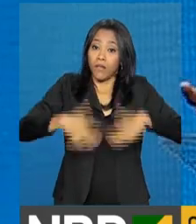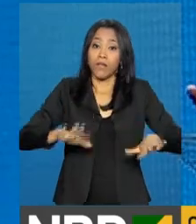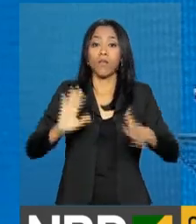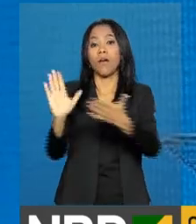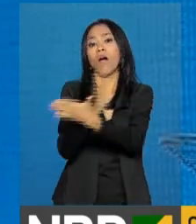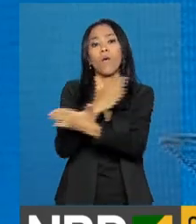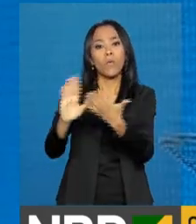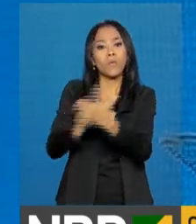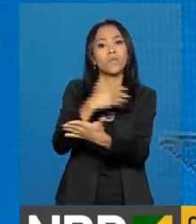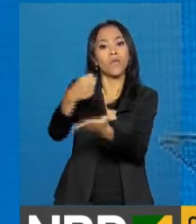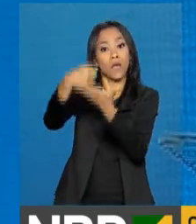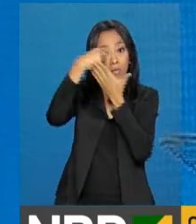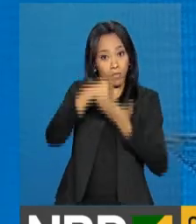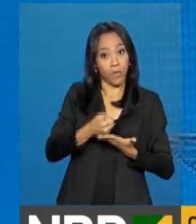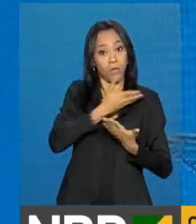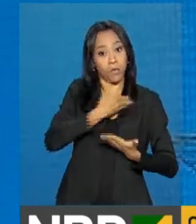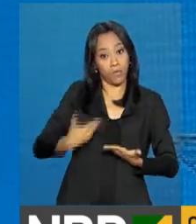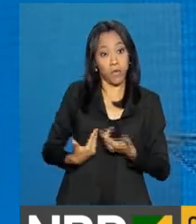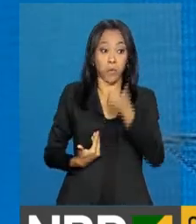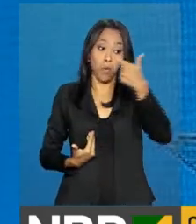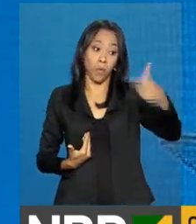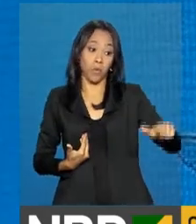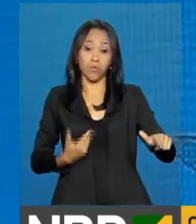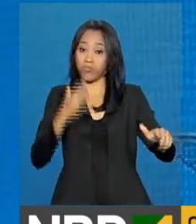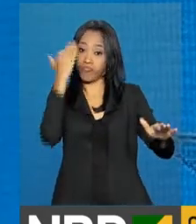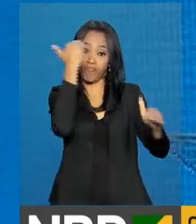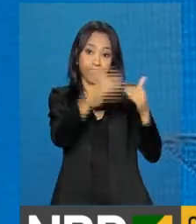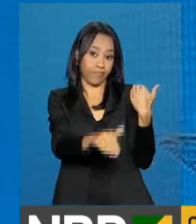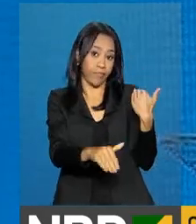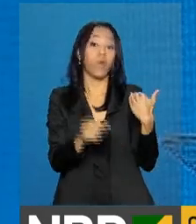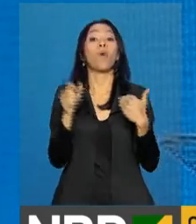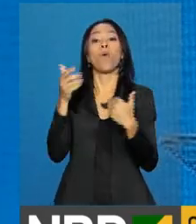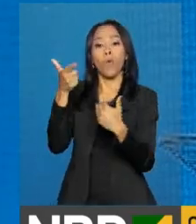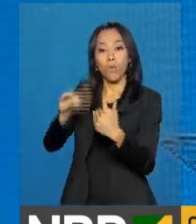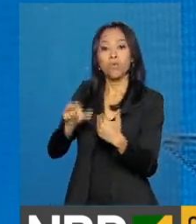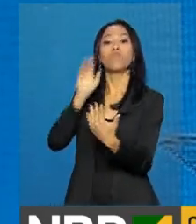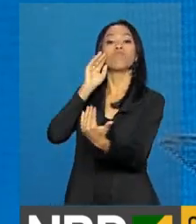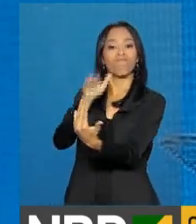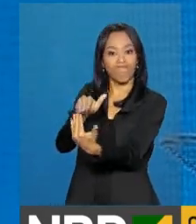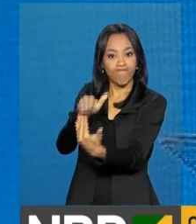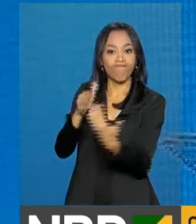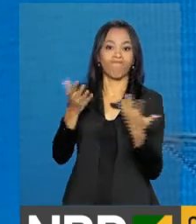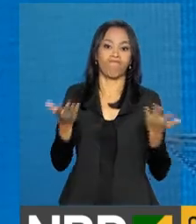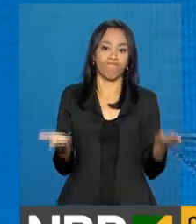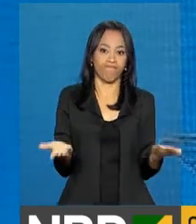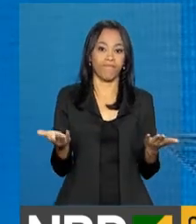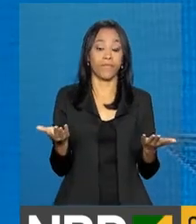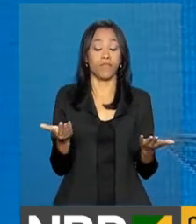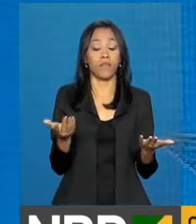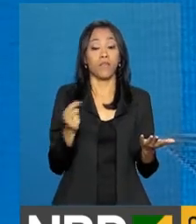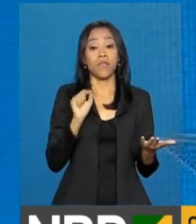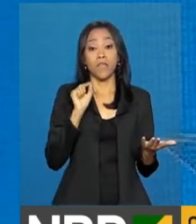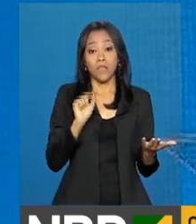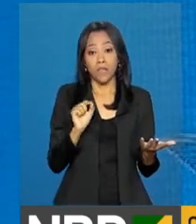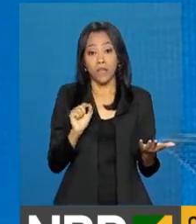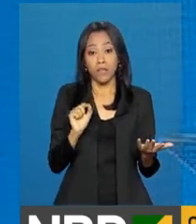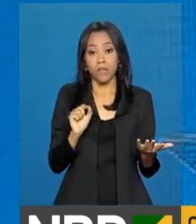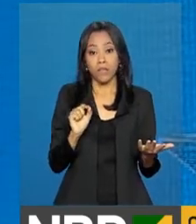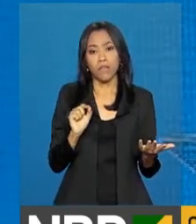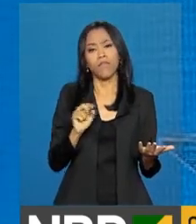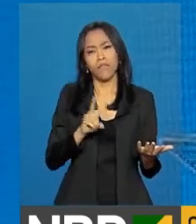apoiem o que o governo fez, outros não apoiem. E ao não apoiarem, haverão de, na